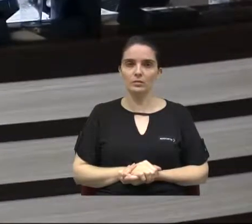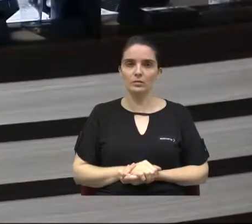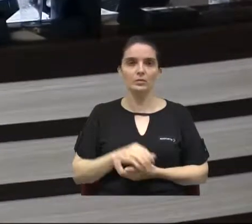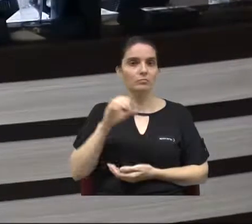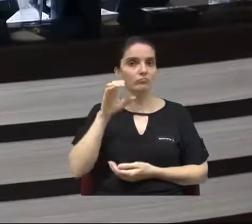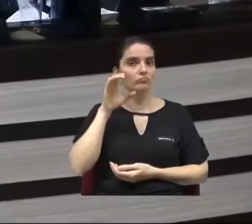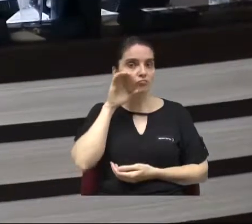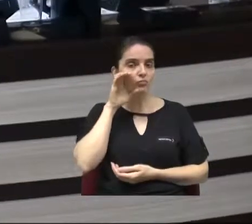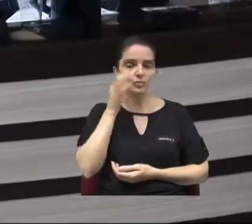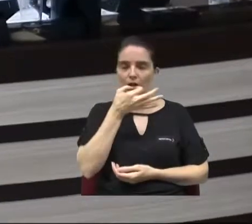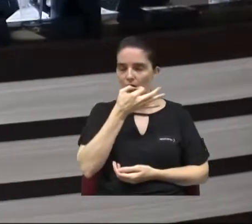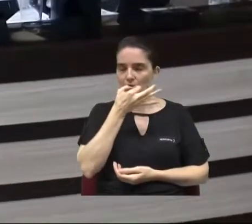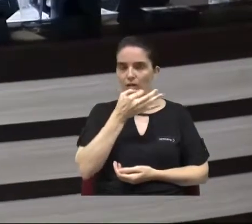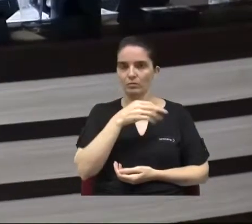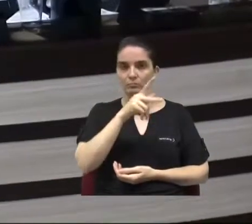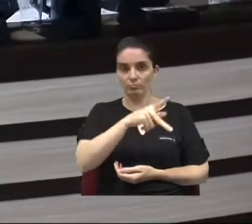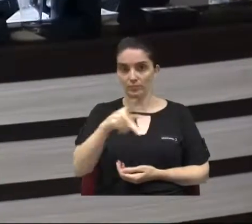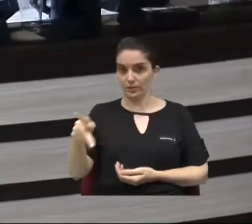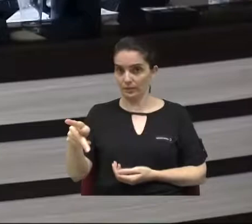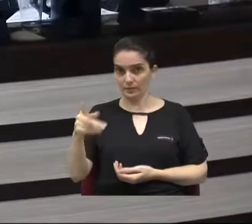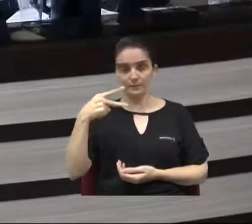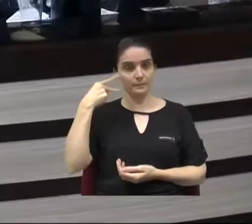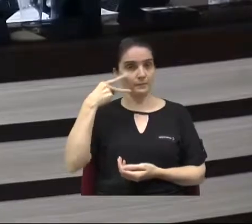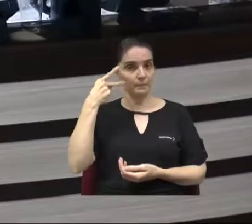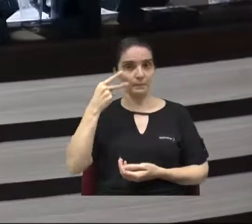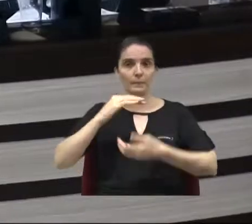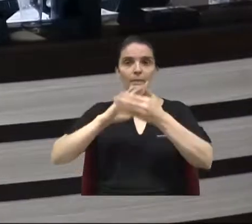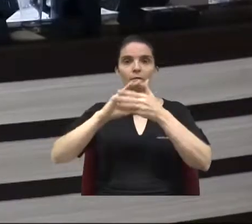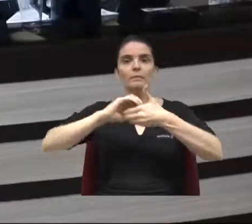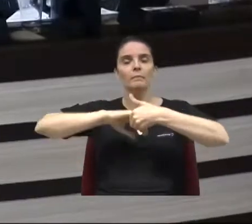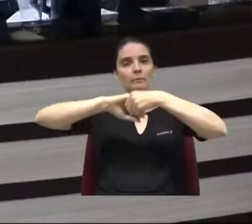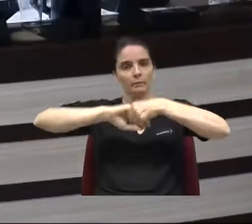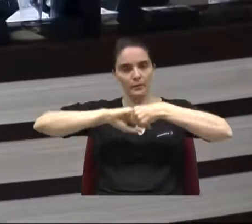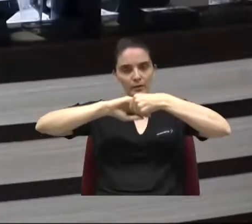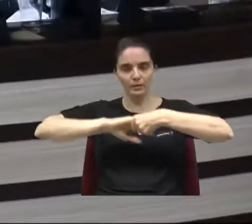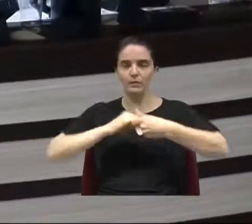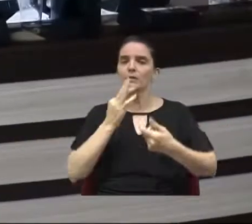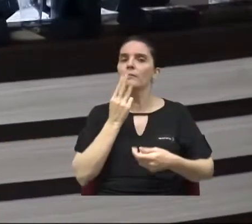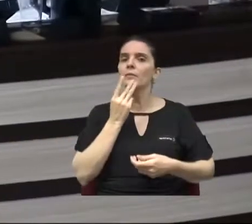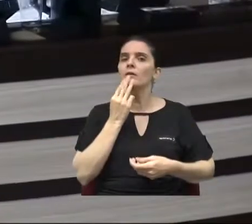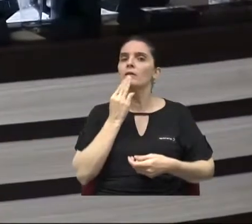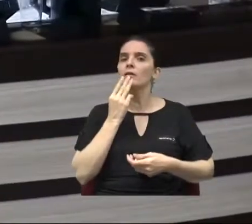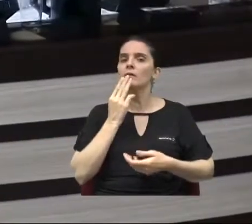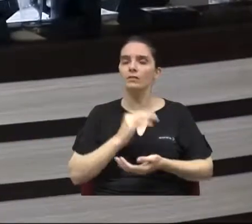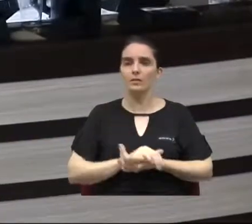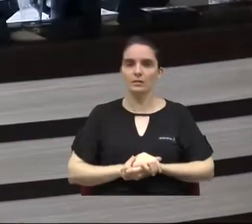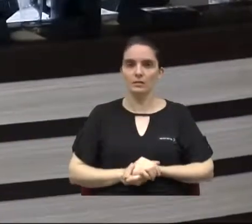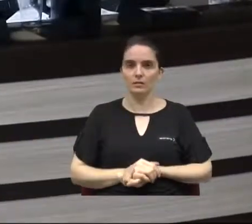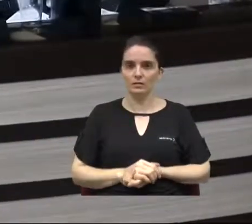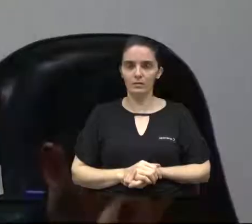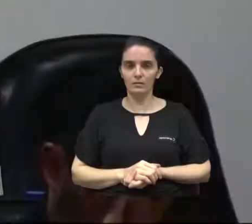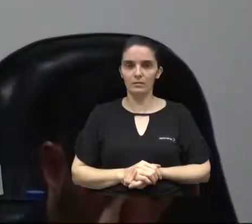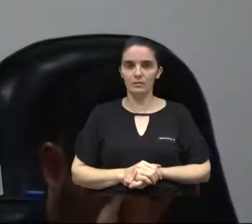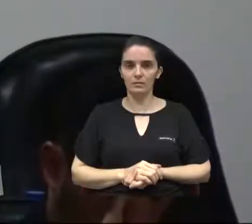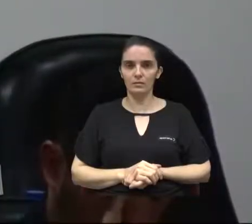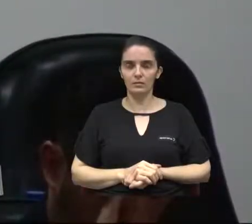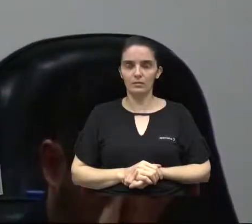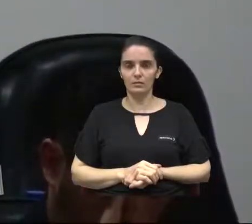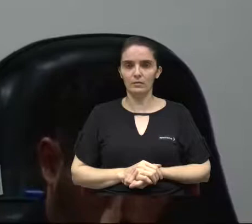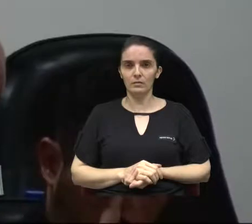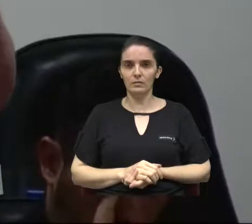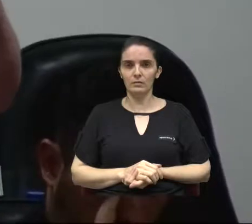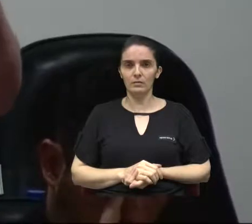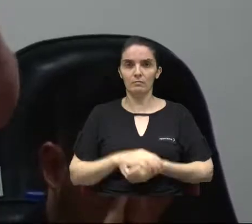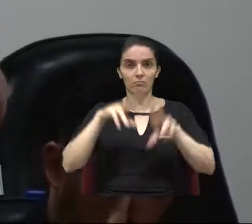Senhor presidente, nobres pares, parabéns, Vaguinho, vereador Vaguinho, pela propositura. E é